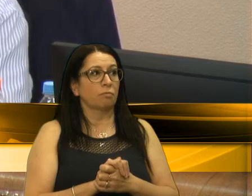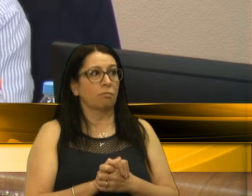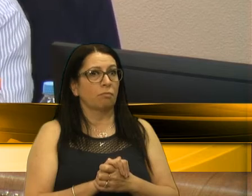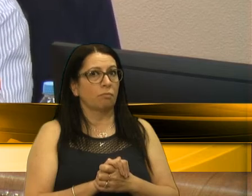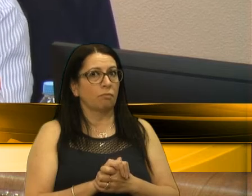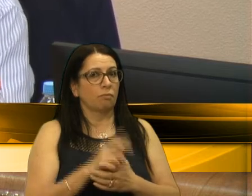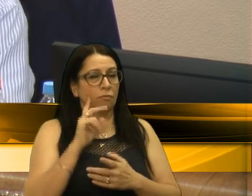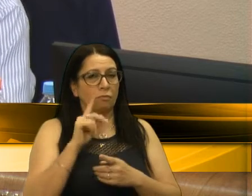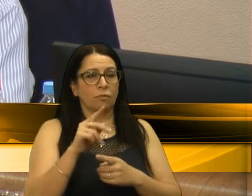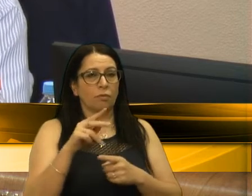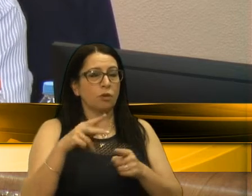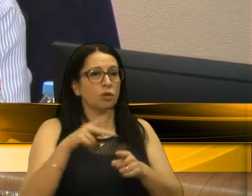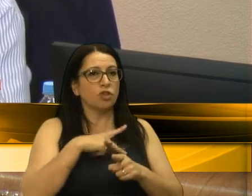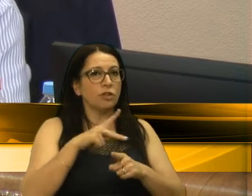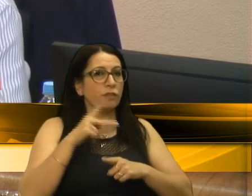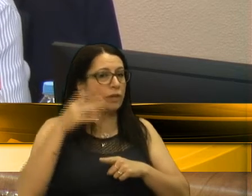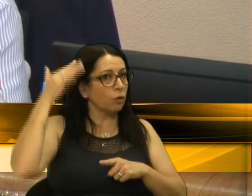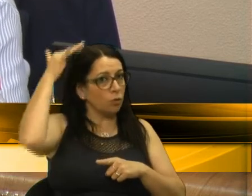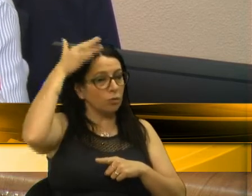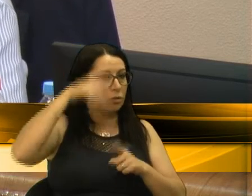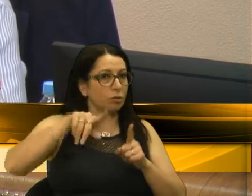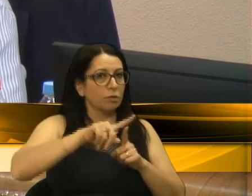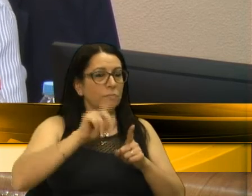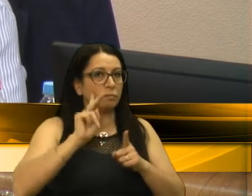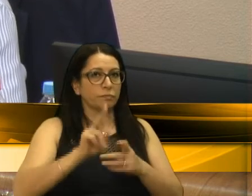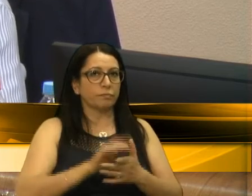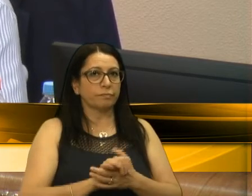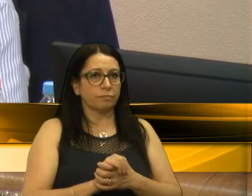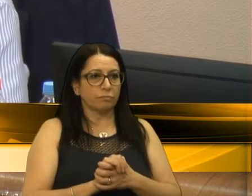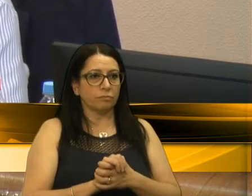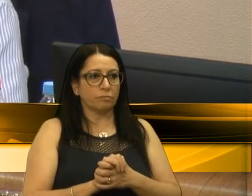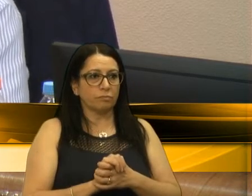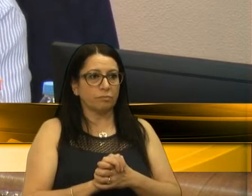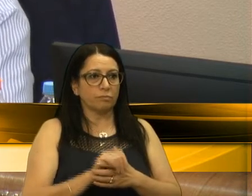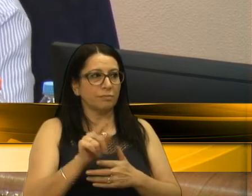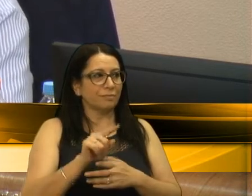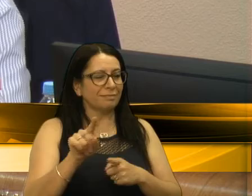Presidente Tomé, faço mais uma pergunta. O Estatuto da Cidade, Lei número